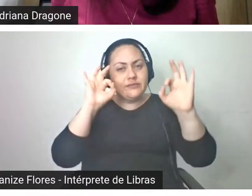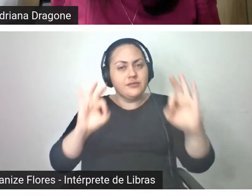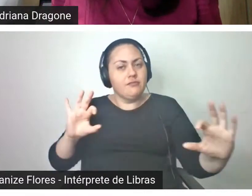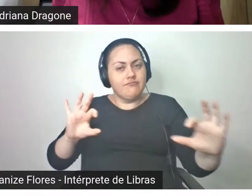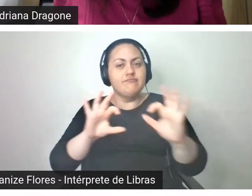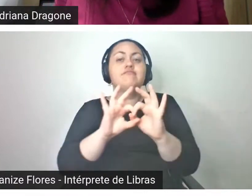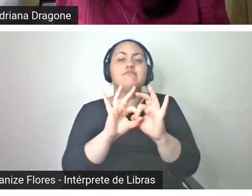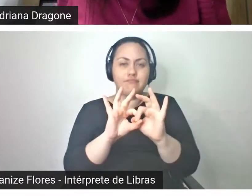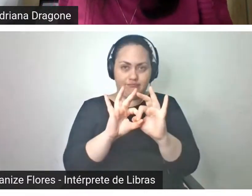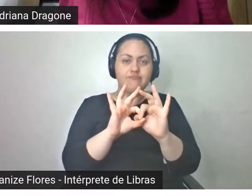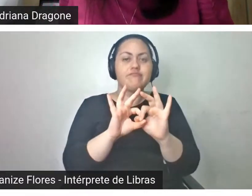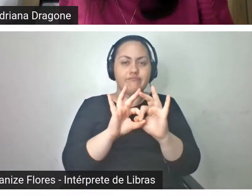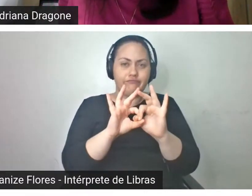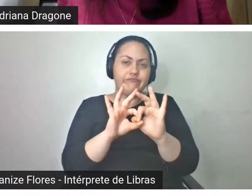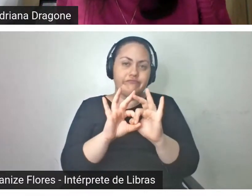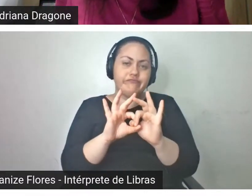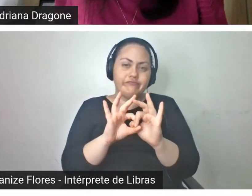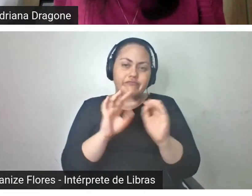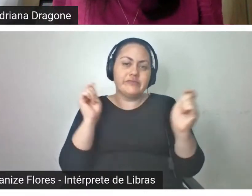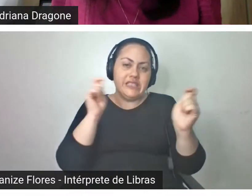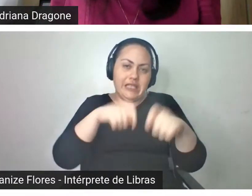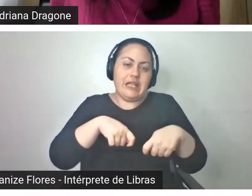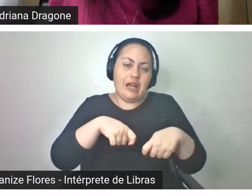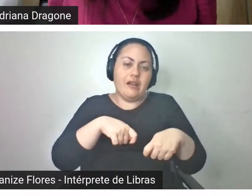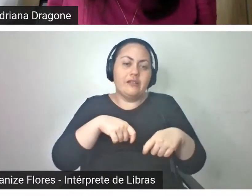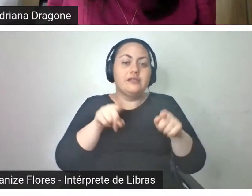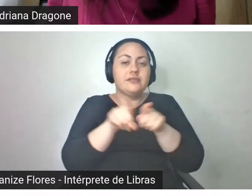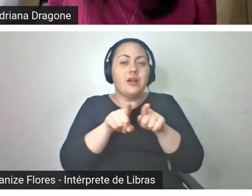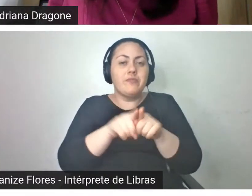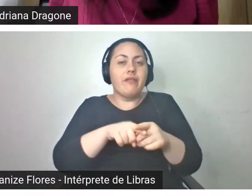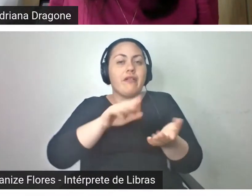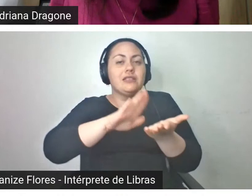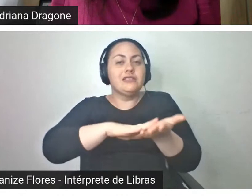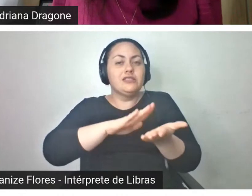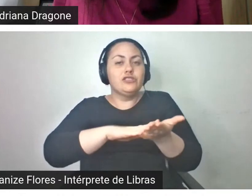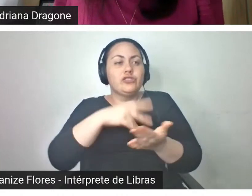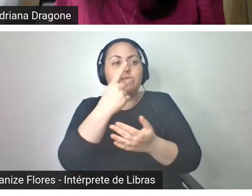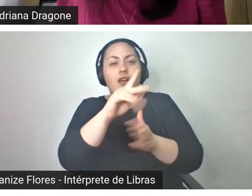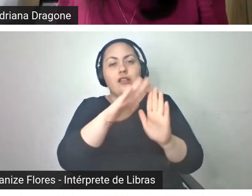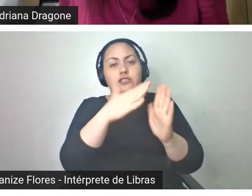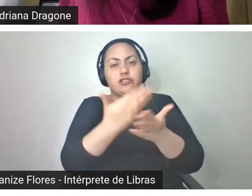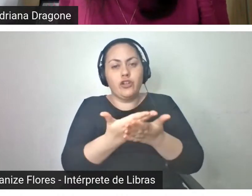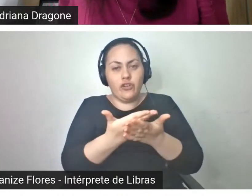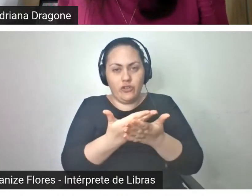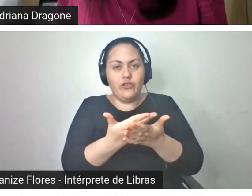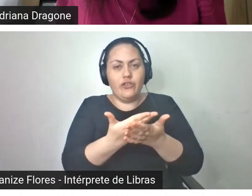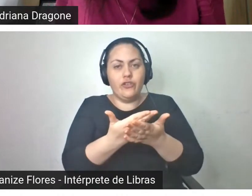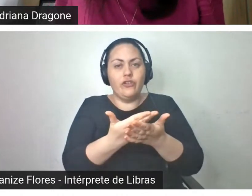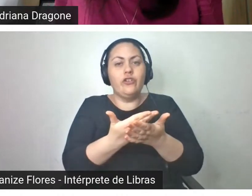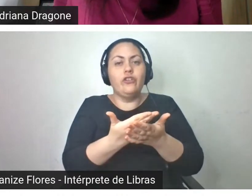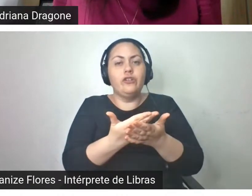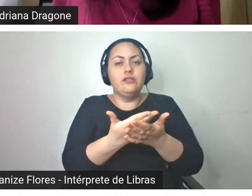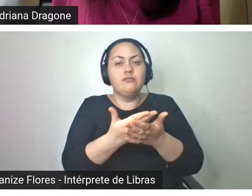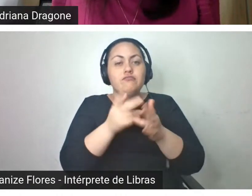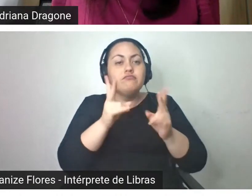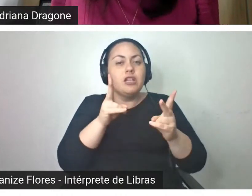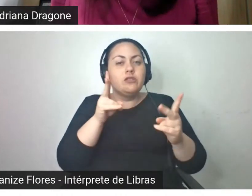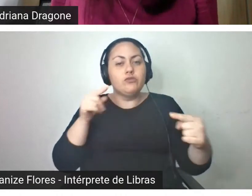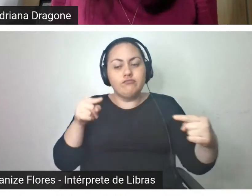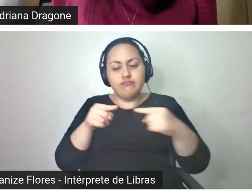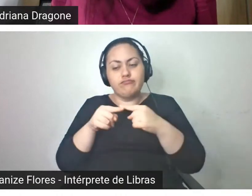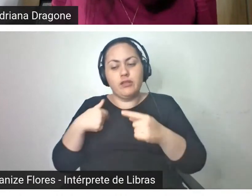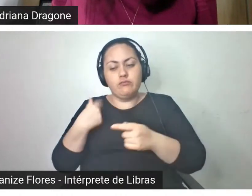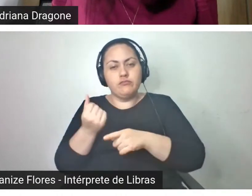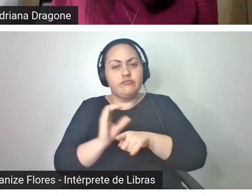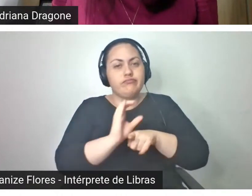seja compatível, exigir para a escola entregar o que o investimento seja compatível com o que se espera